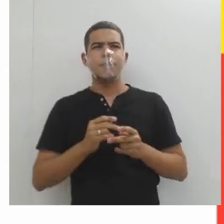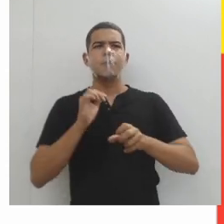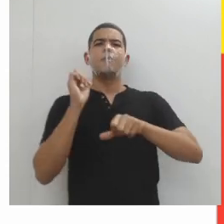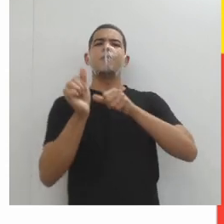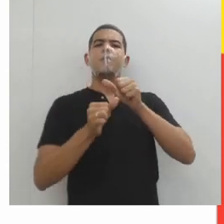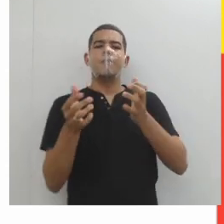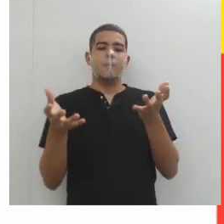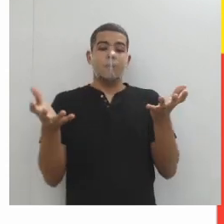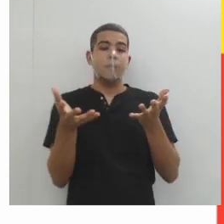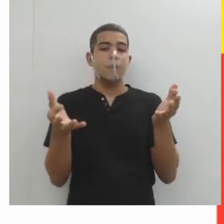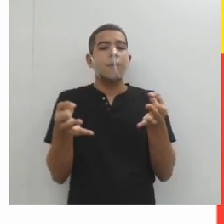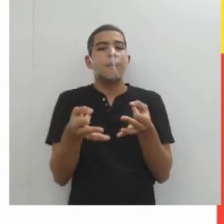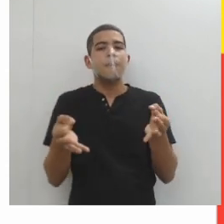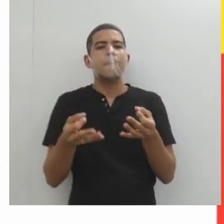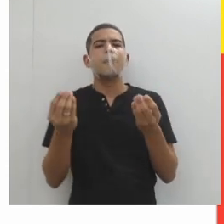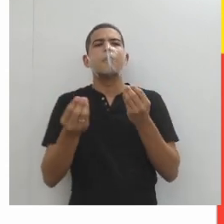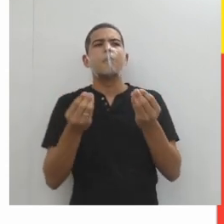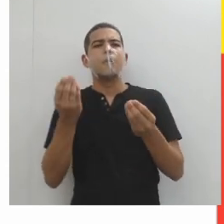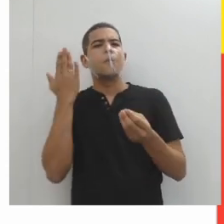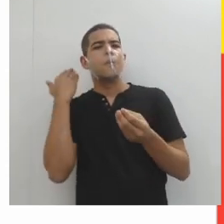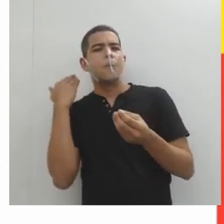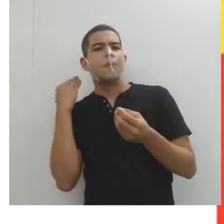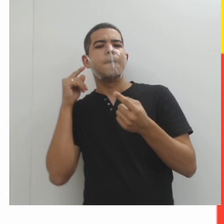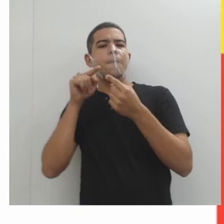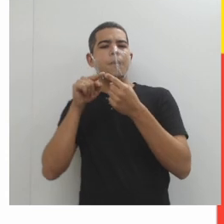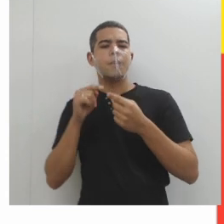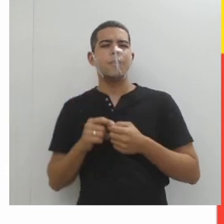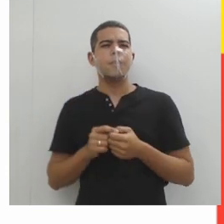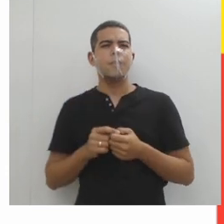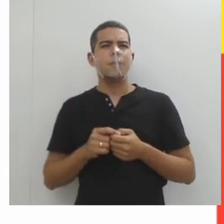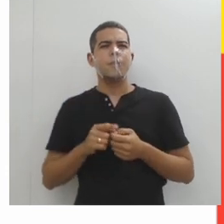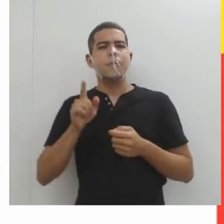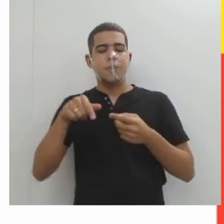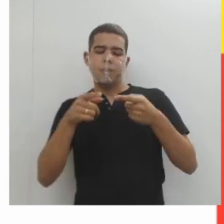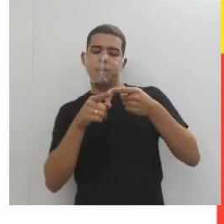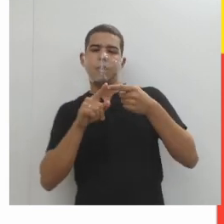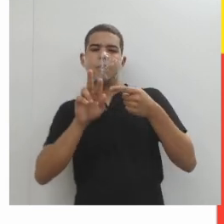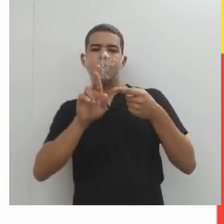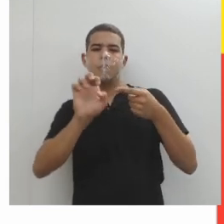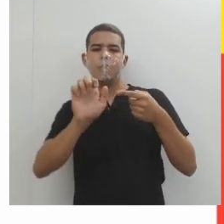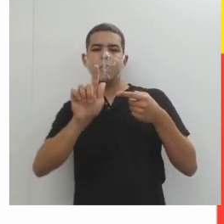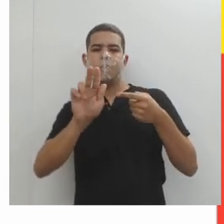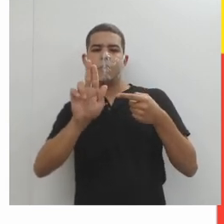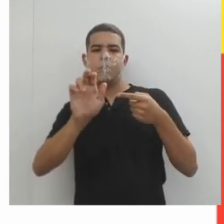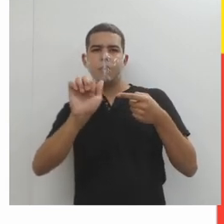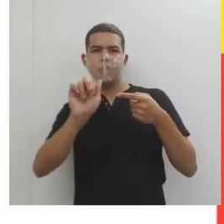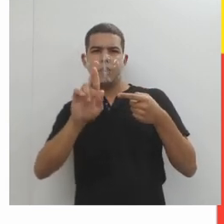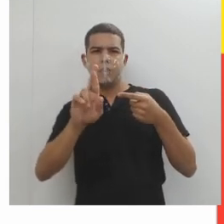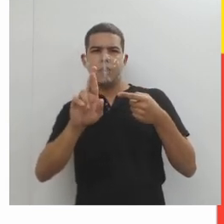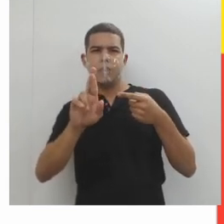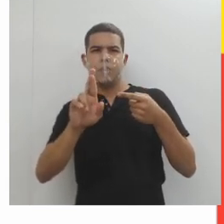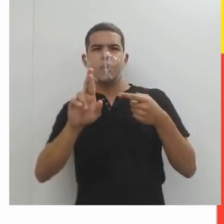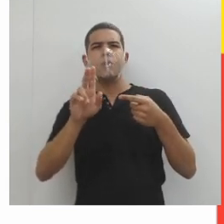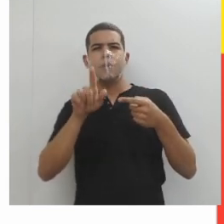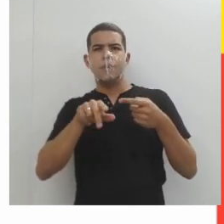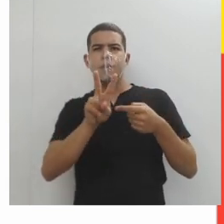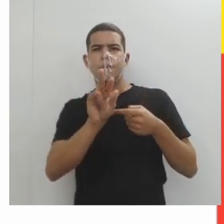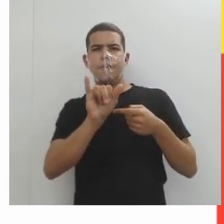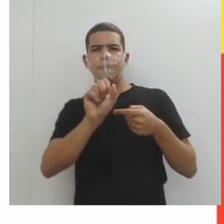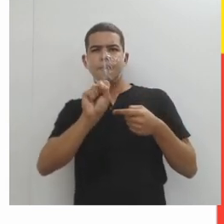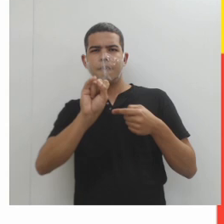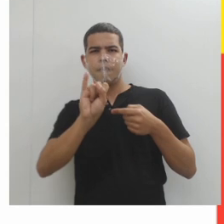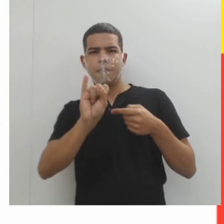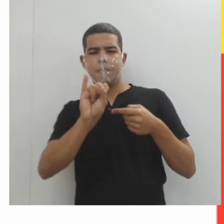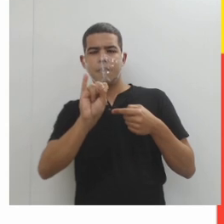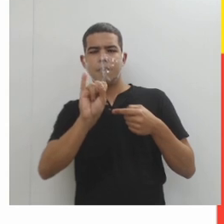presente perfeito, no particípio passado? Ele é um verbo regular. Se é regular, ele vai terminar em ed. Tá? Então eu coloco esse verbo terminado em ed